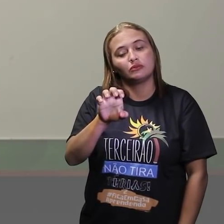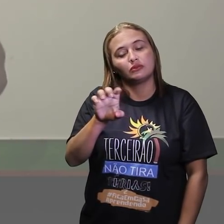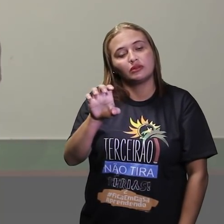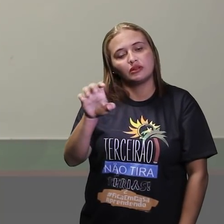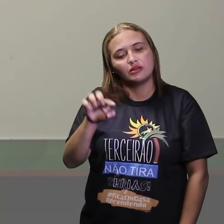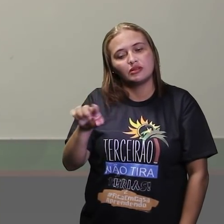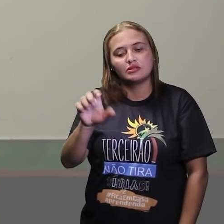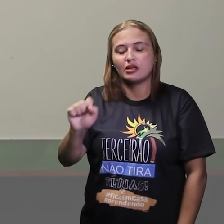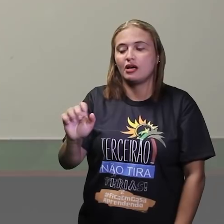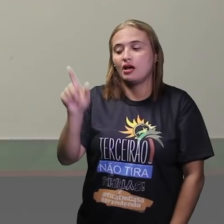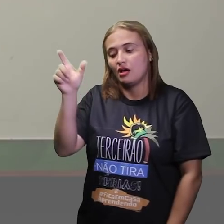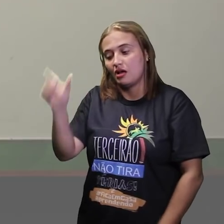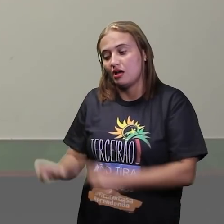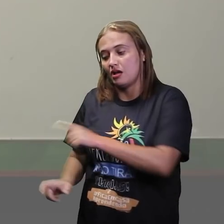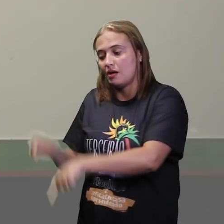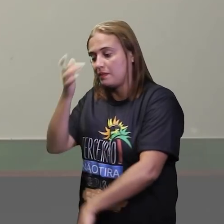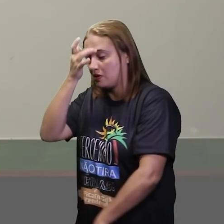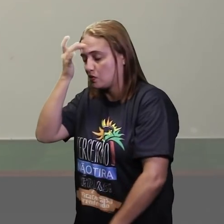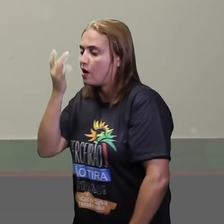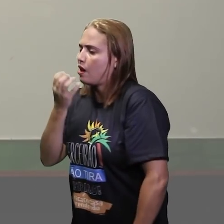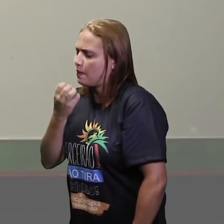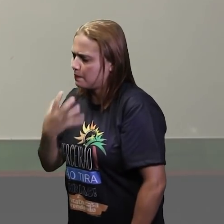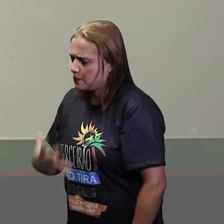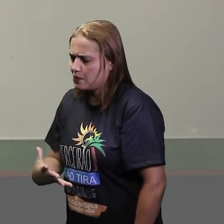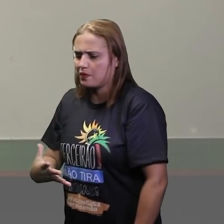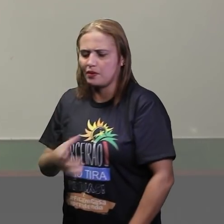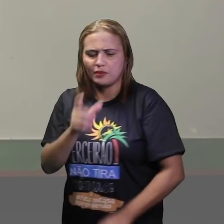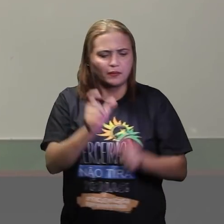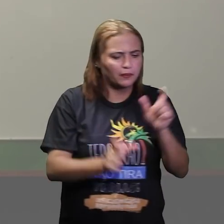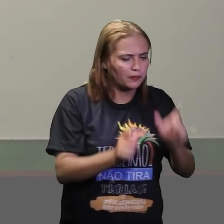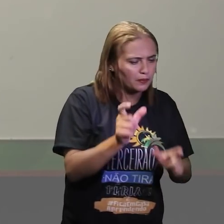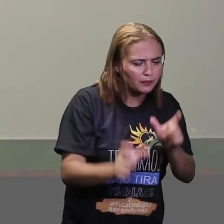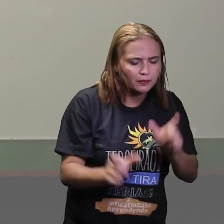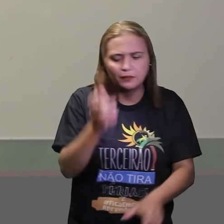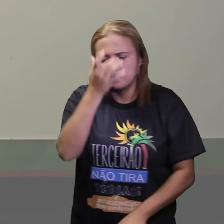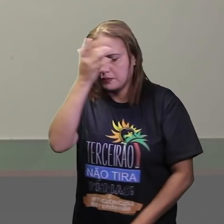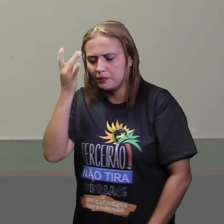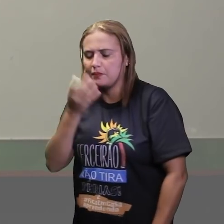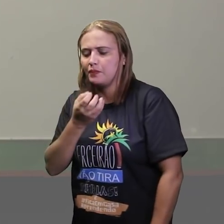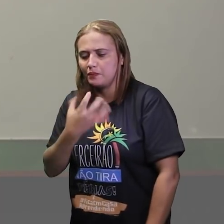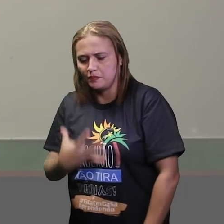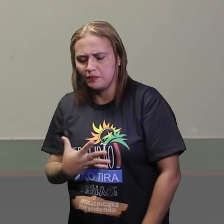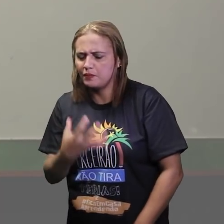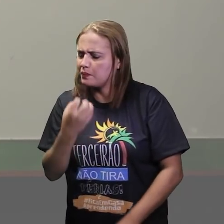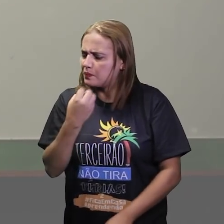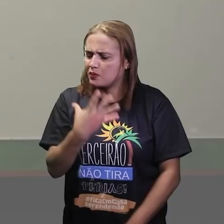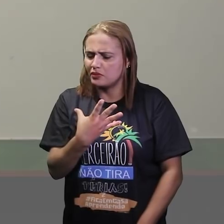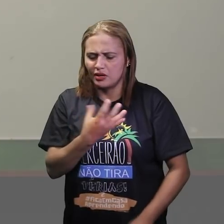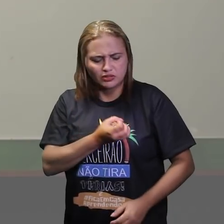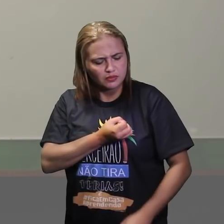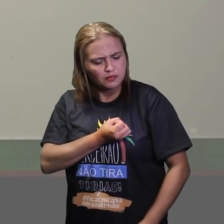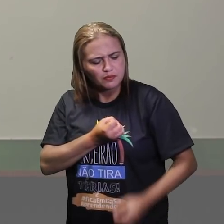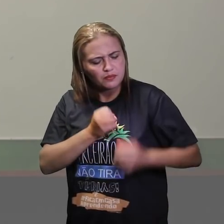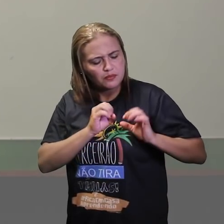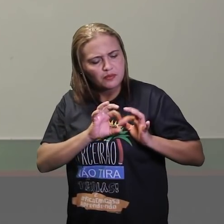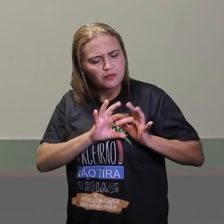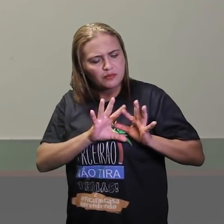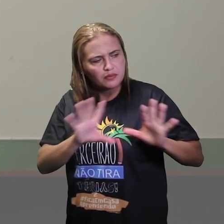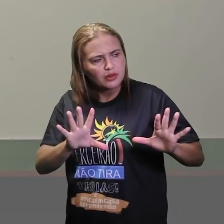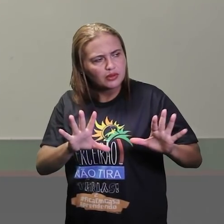tá? Então, olha só. Se nós estamos num estado de natureza onde nós temos a bondade necessariamente, é porque a gente